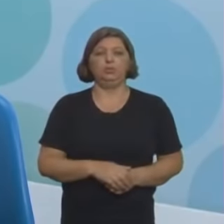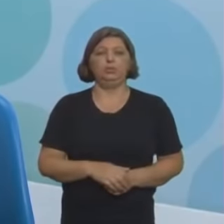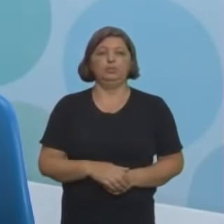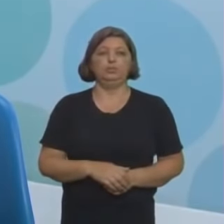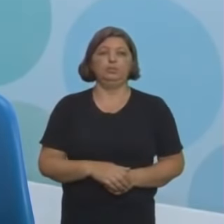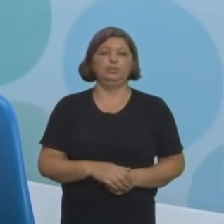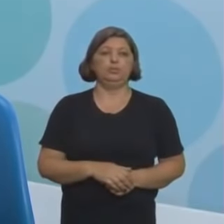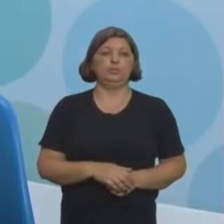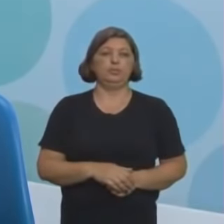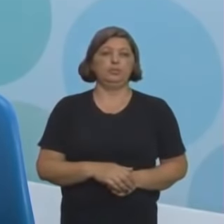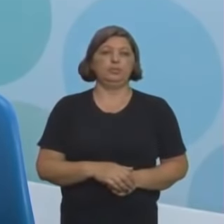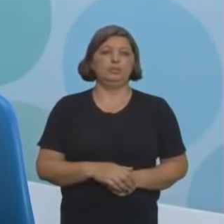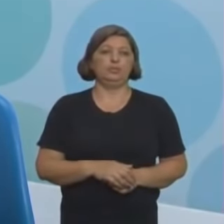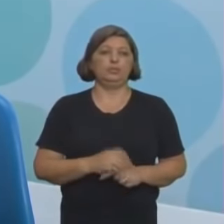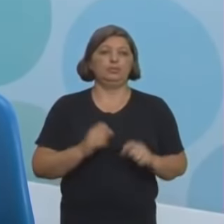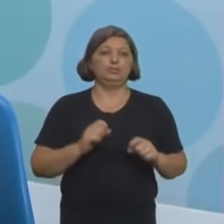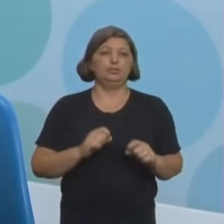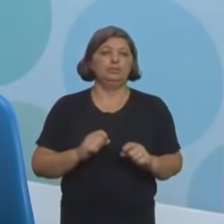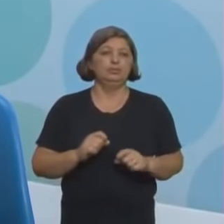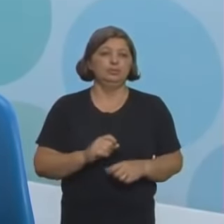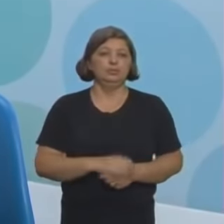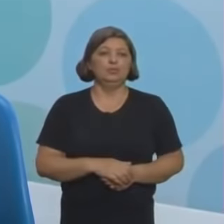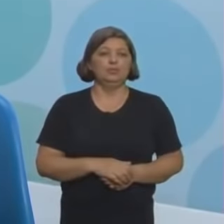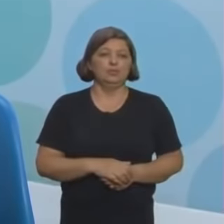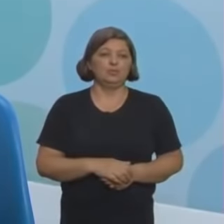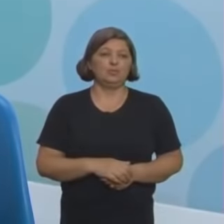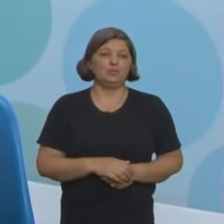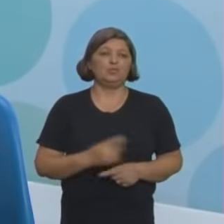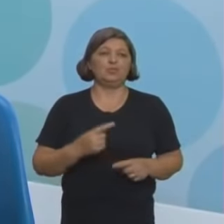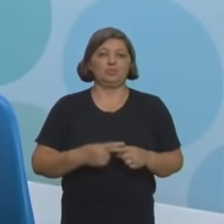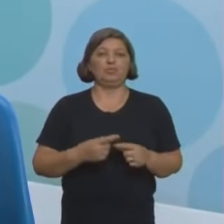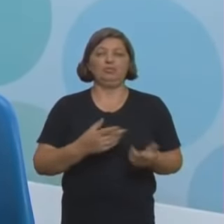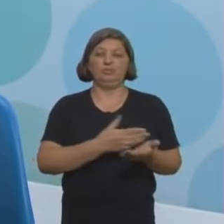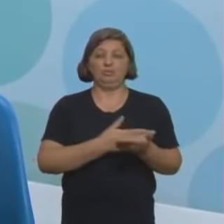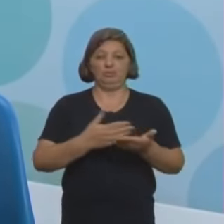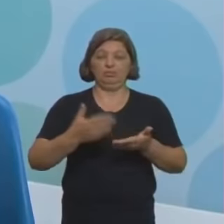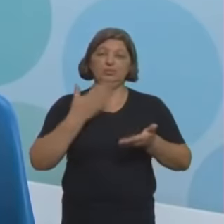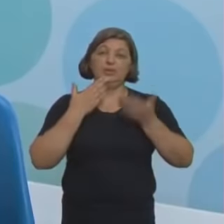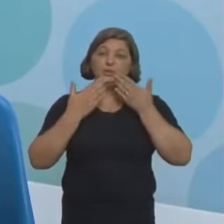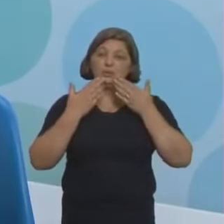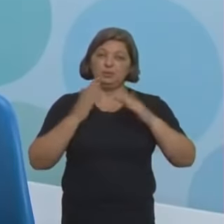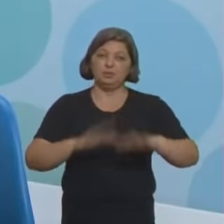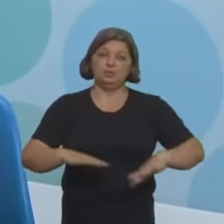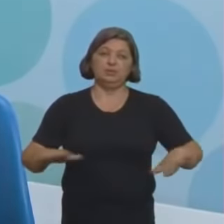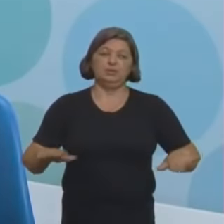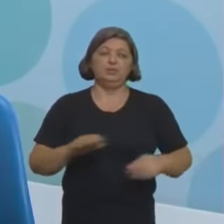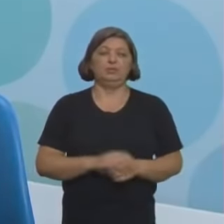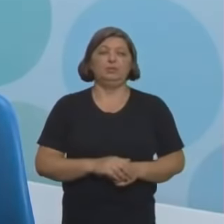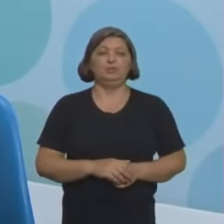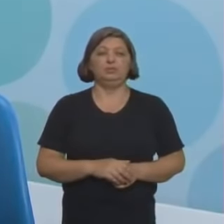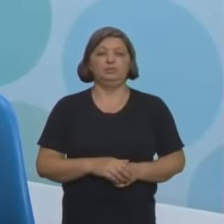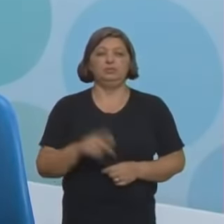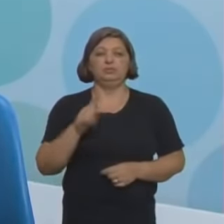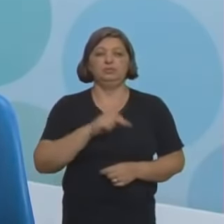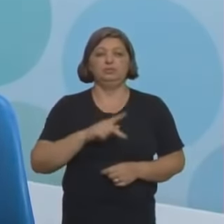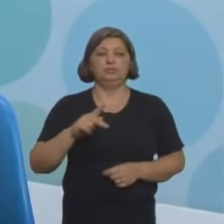Professora Sônia, com uma conversa inicial com as crianças. A professora